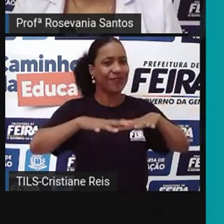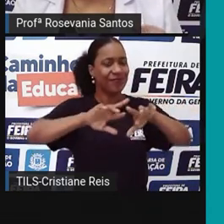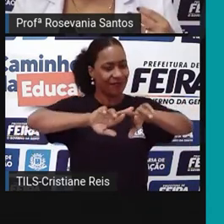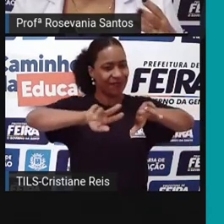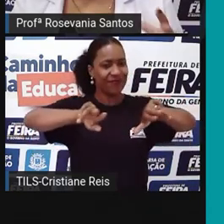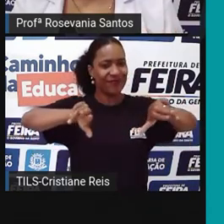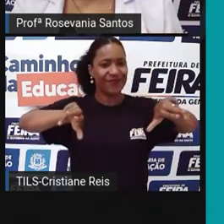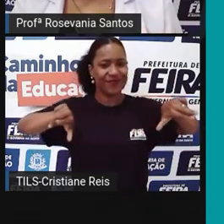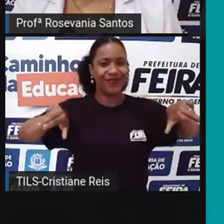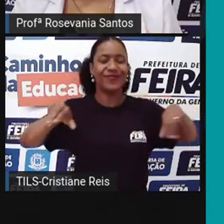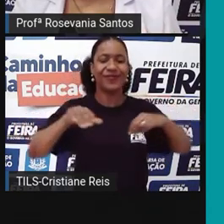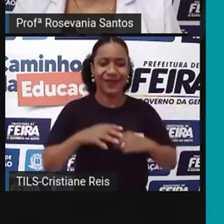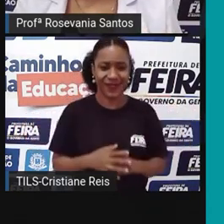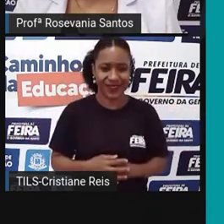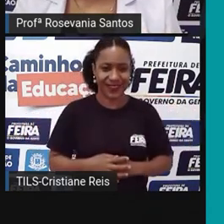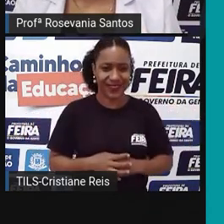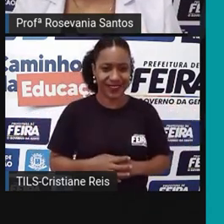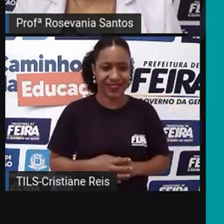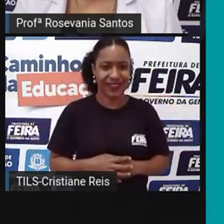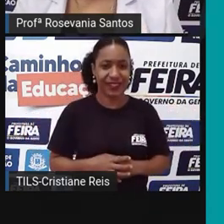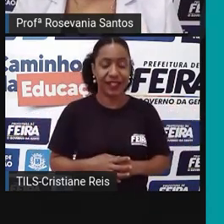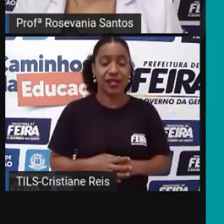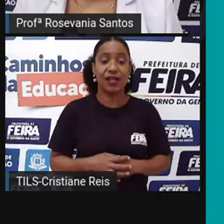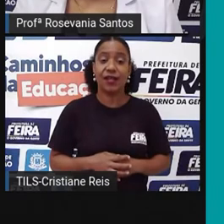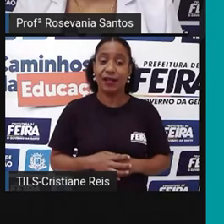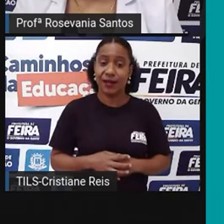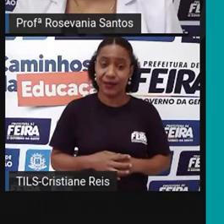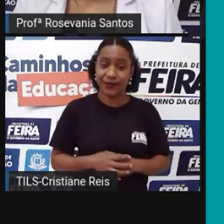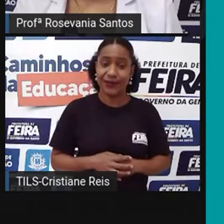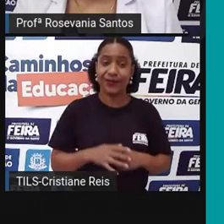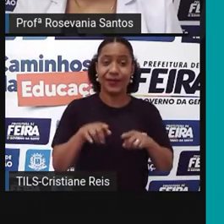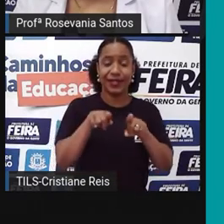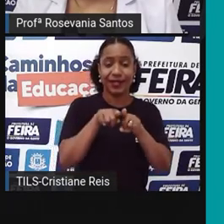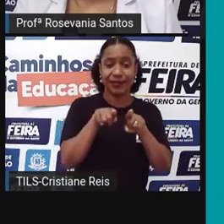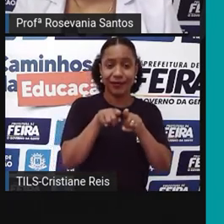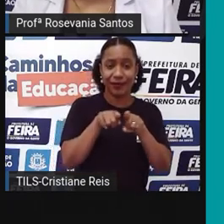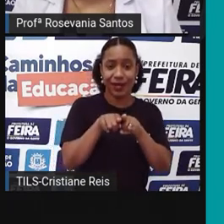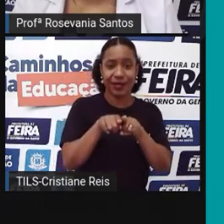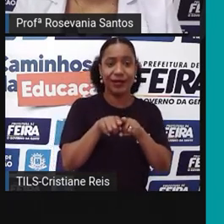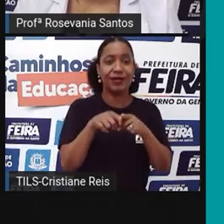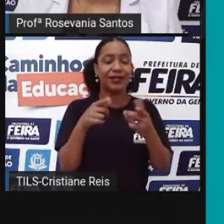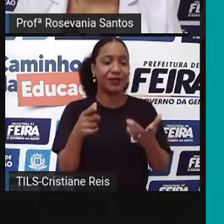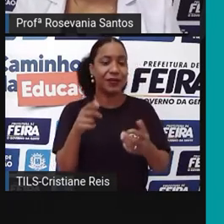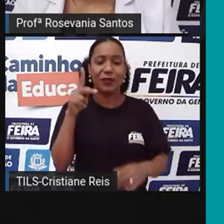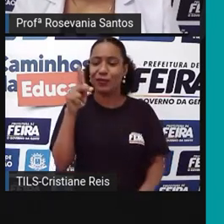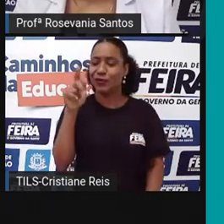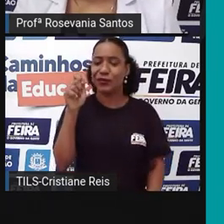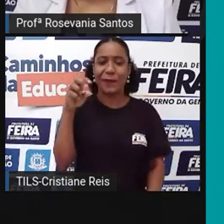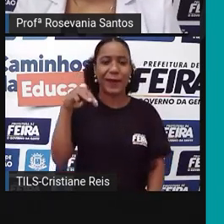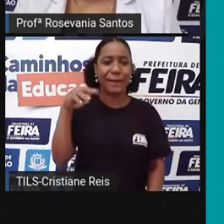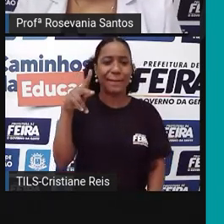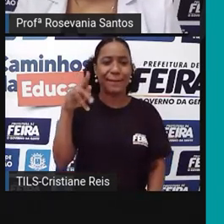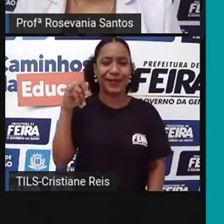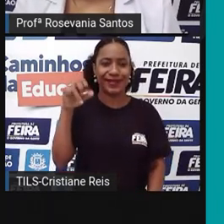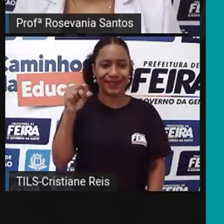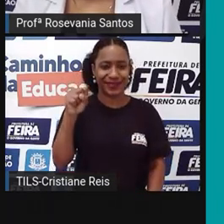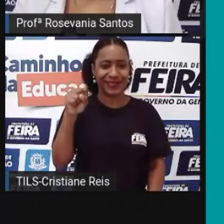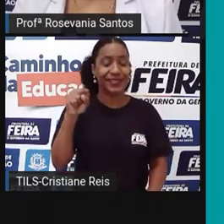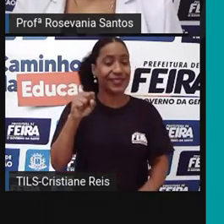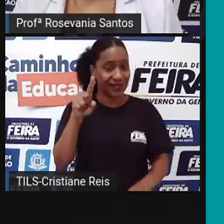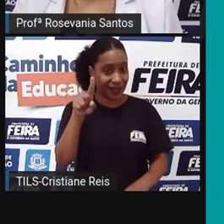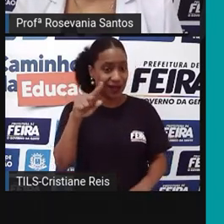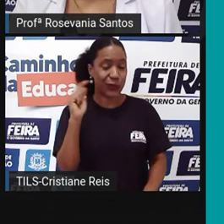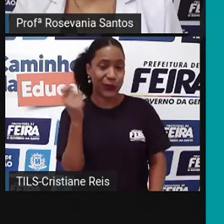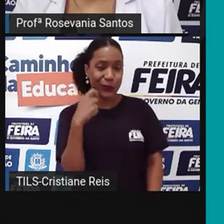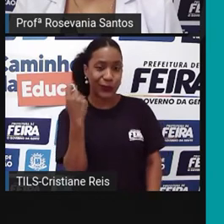dizer assim, diferenciado esse espaço. E nós temos o espaço dos pampas, que são os campos, né, os pampas gaúchos,